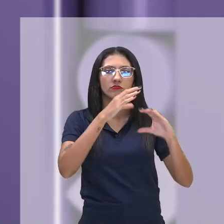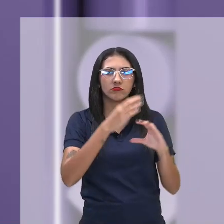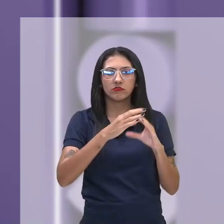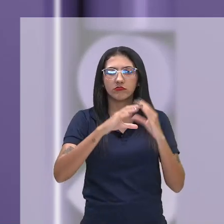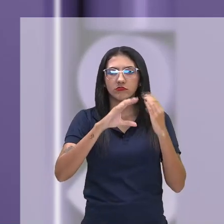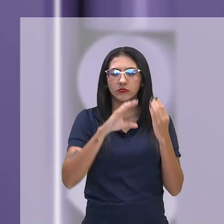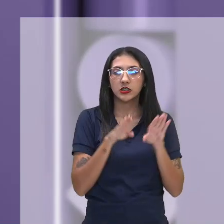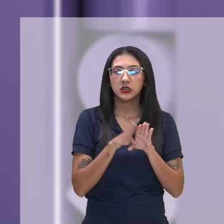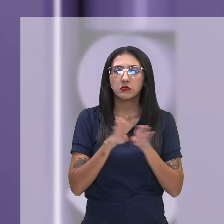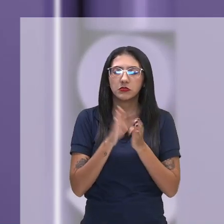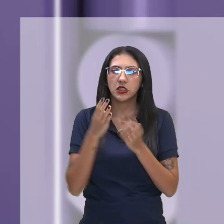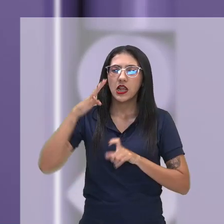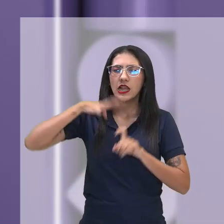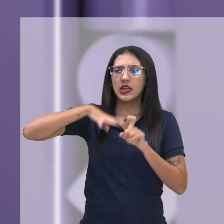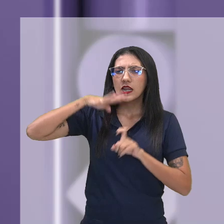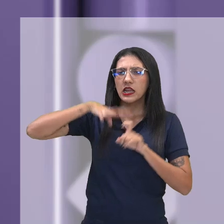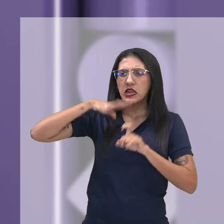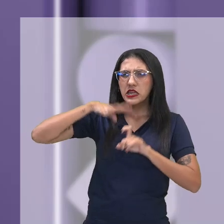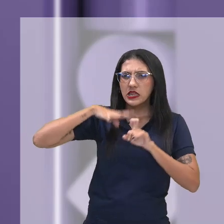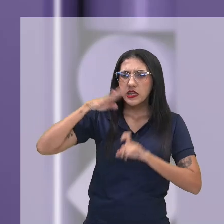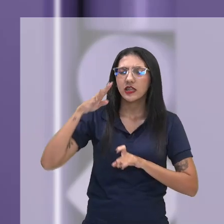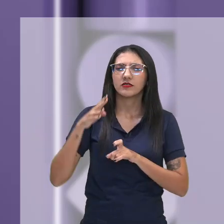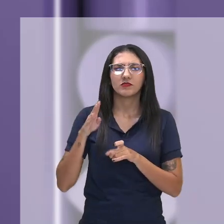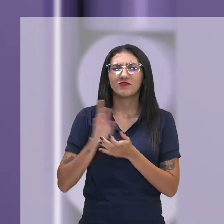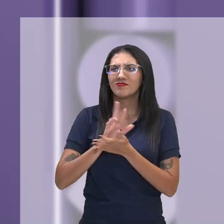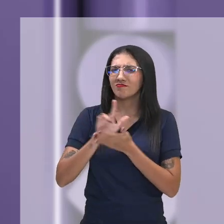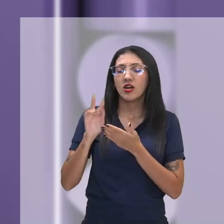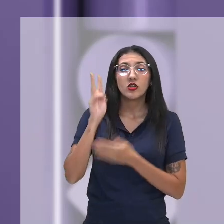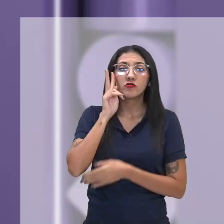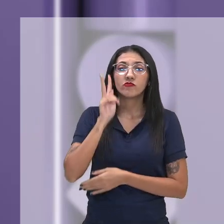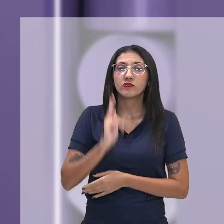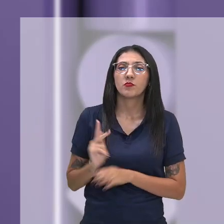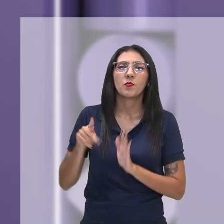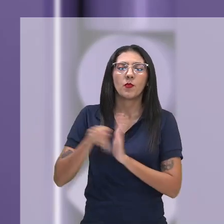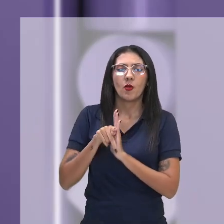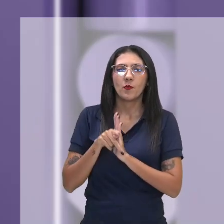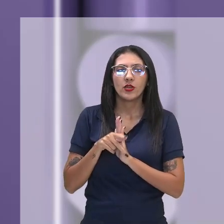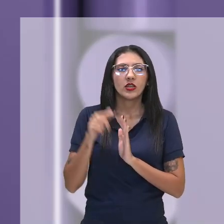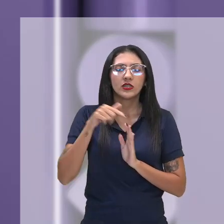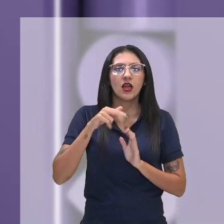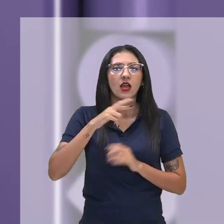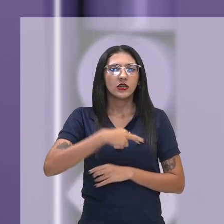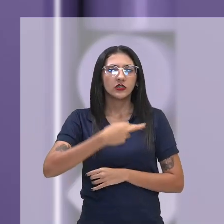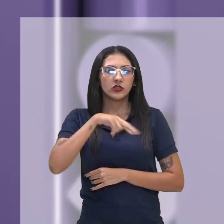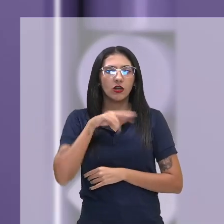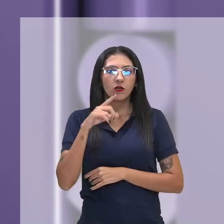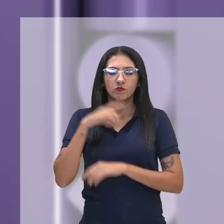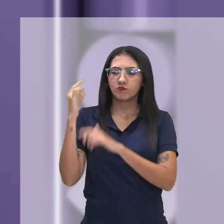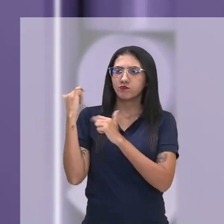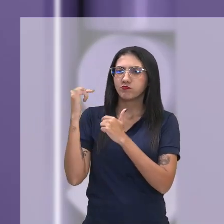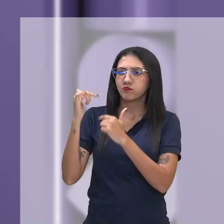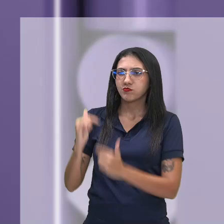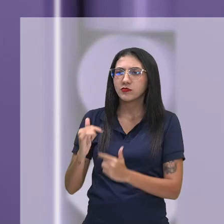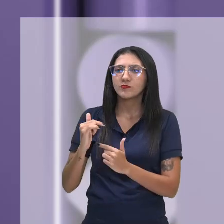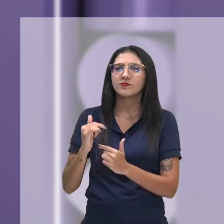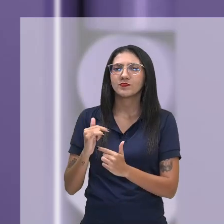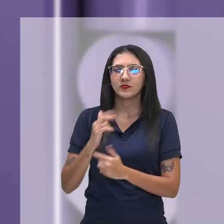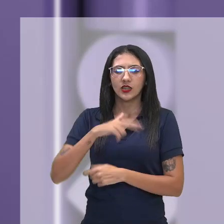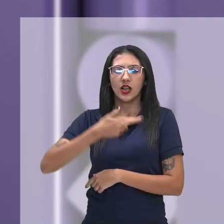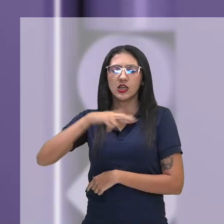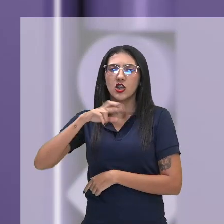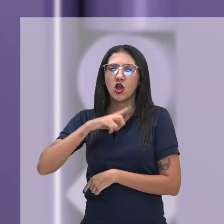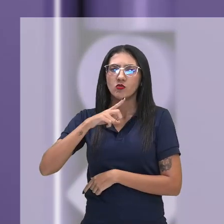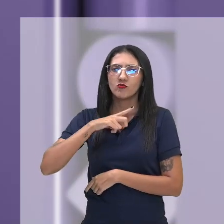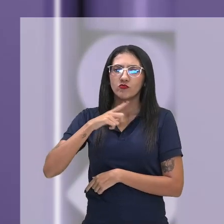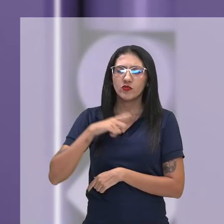das lendas, dos mitos, dos contos religiosos, que a tradição religiosa era transmitida, era